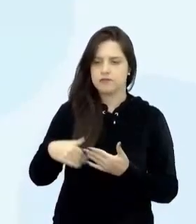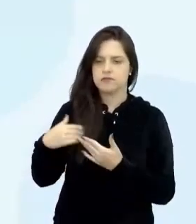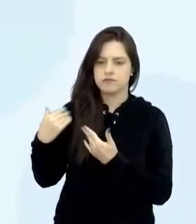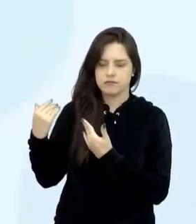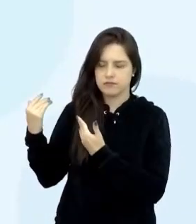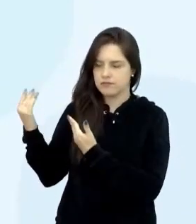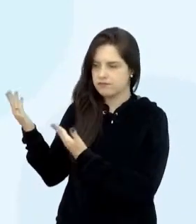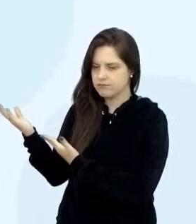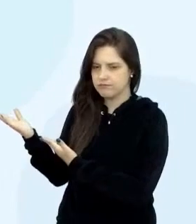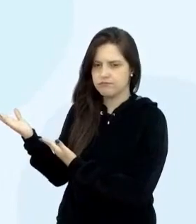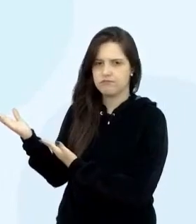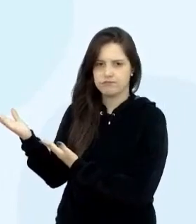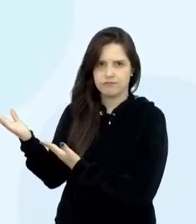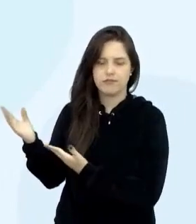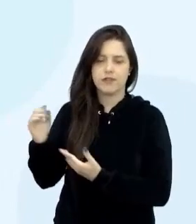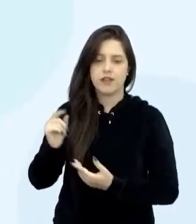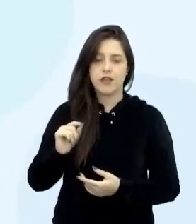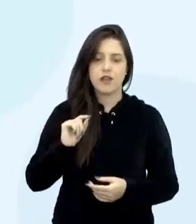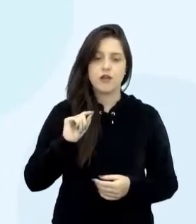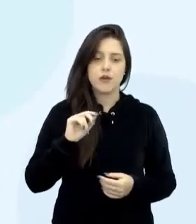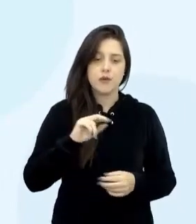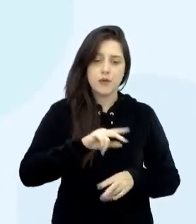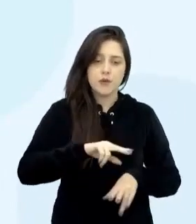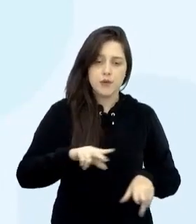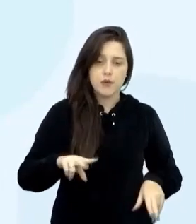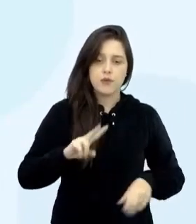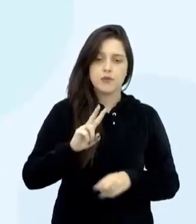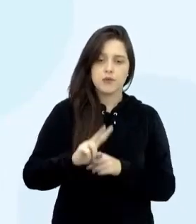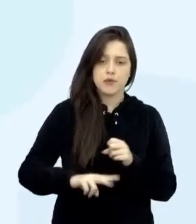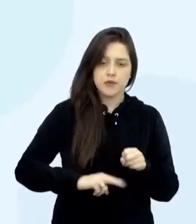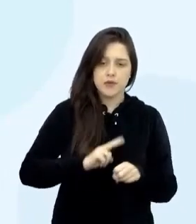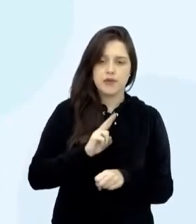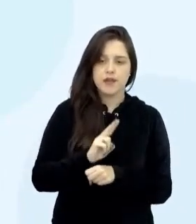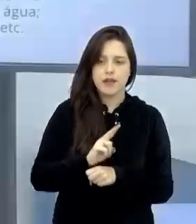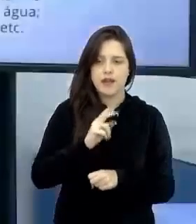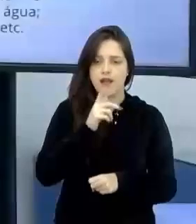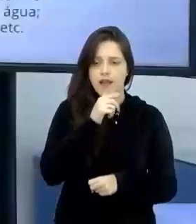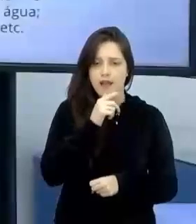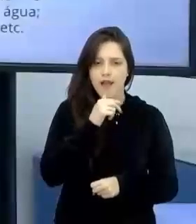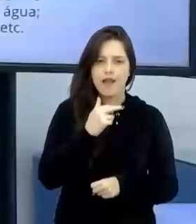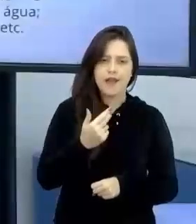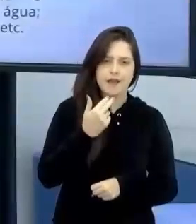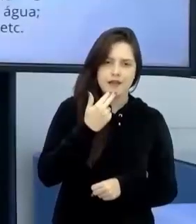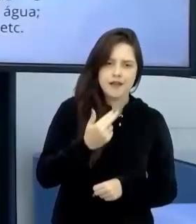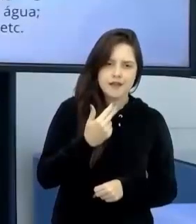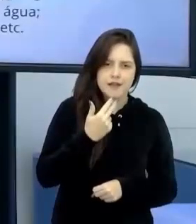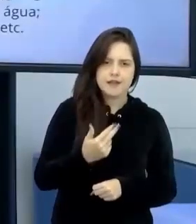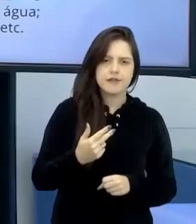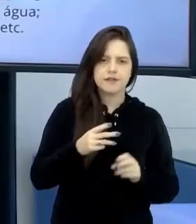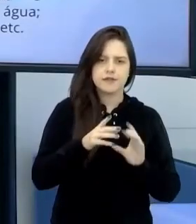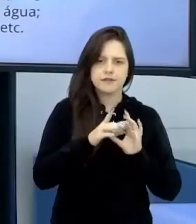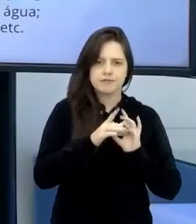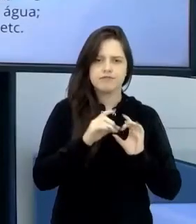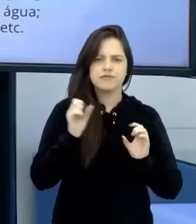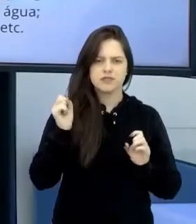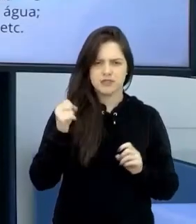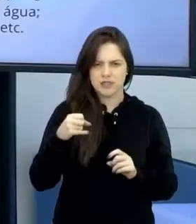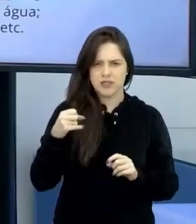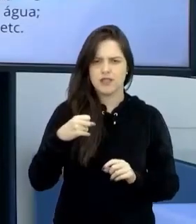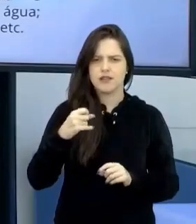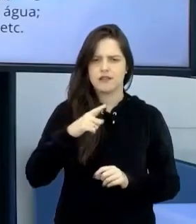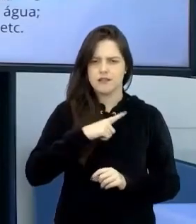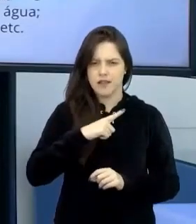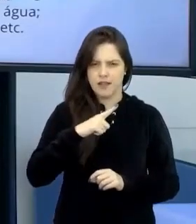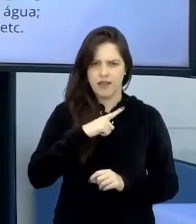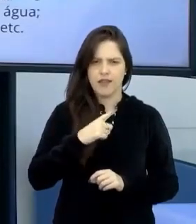estudadas, embora nós não podemos dizer que a água é incolor, A água, na verdade, ela tem uma coloração azulada muito fraquinha, mas então